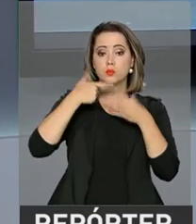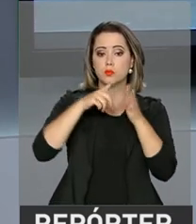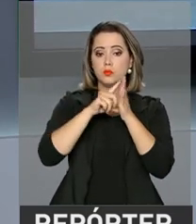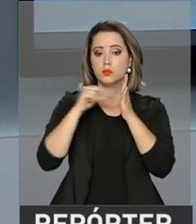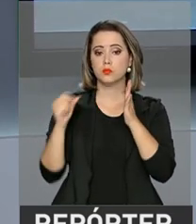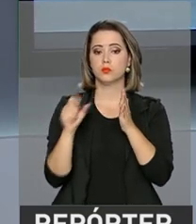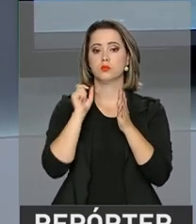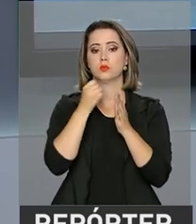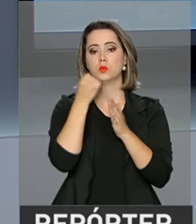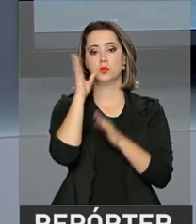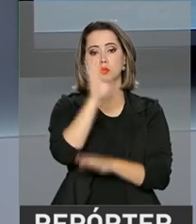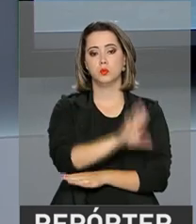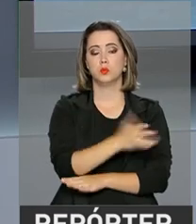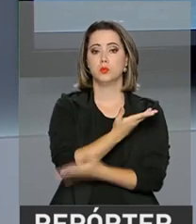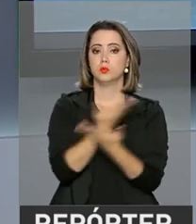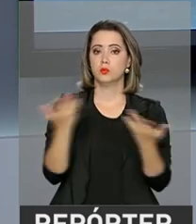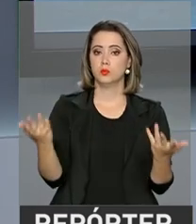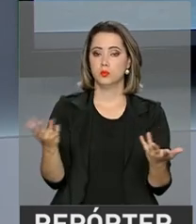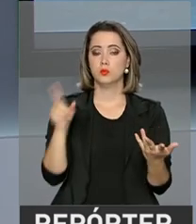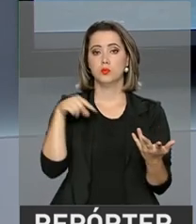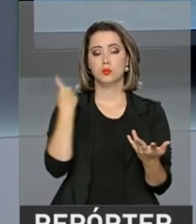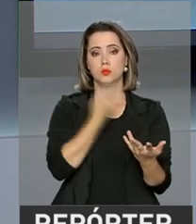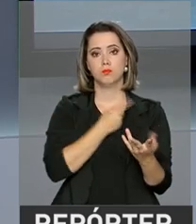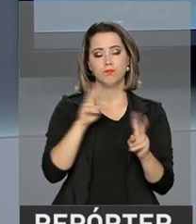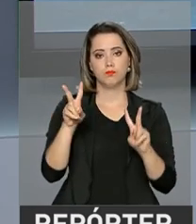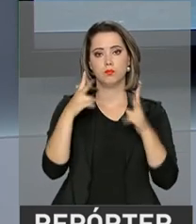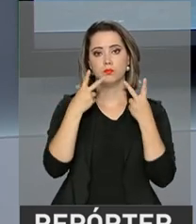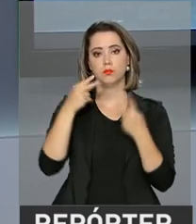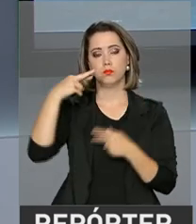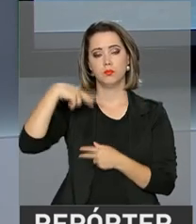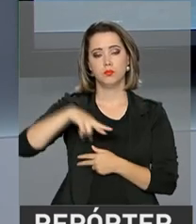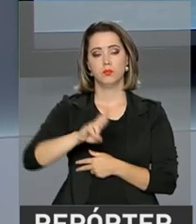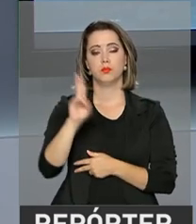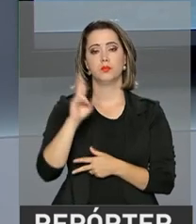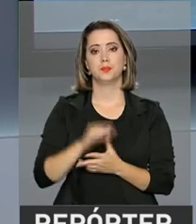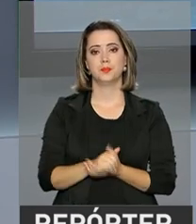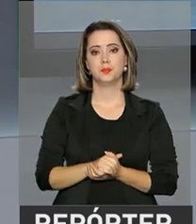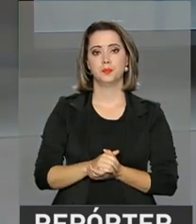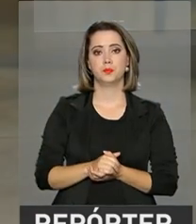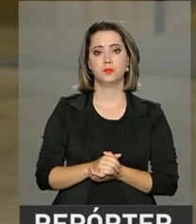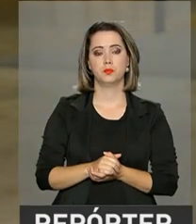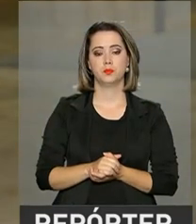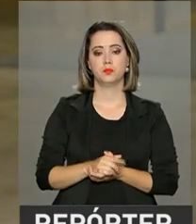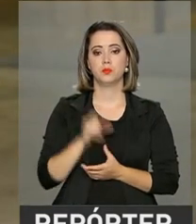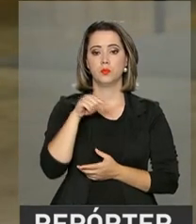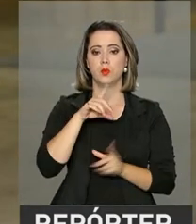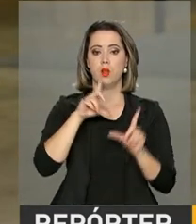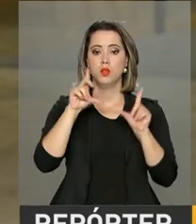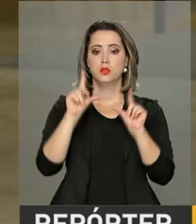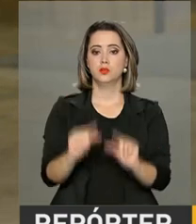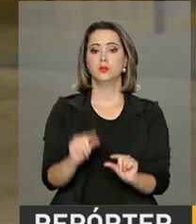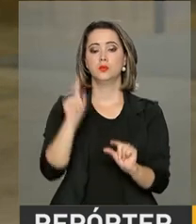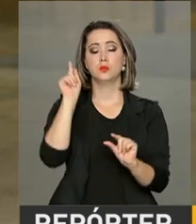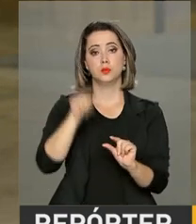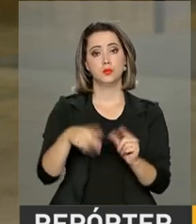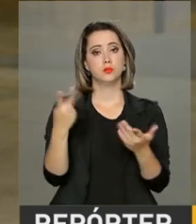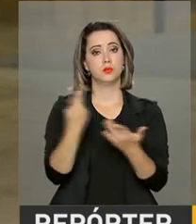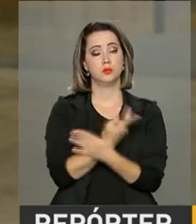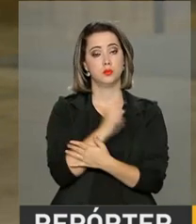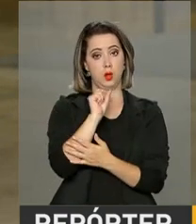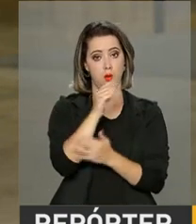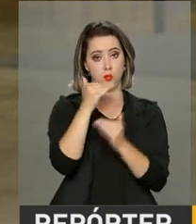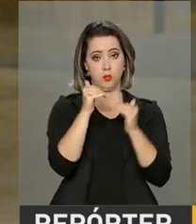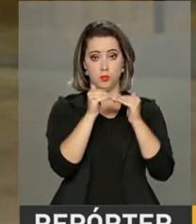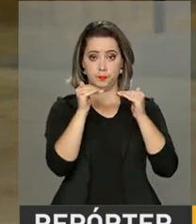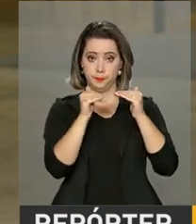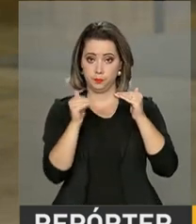Palácio do Planalto. Boa tarde, Roberto. Boa tarde a todos que nos assistem na TV NBR. As reduções foram justamente nessa ordem que